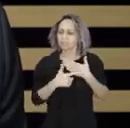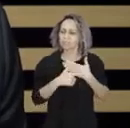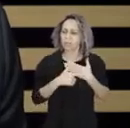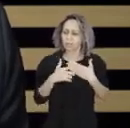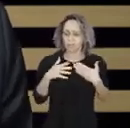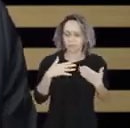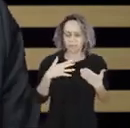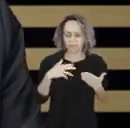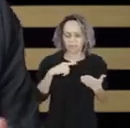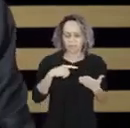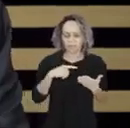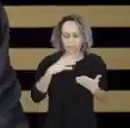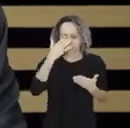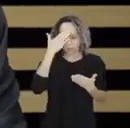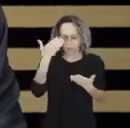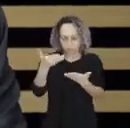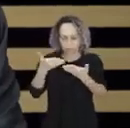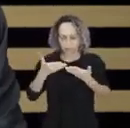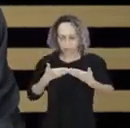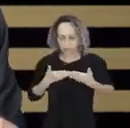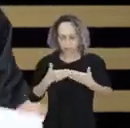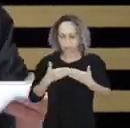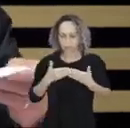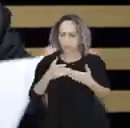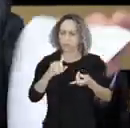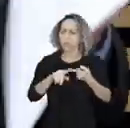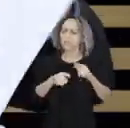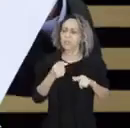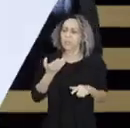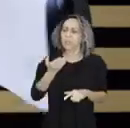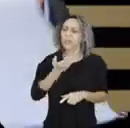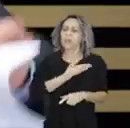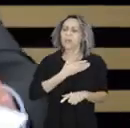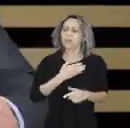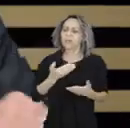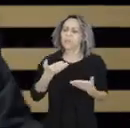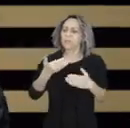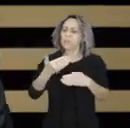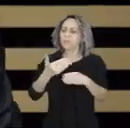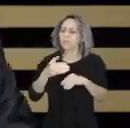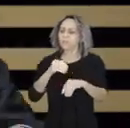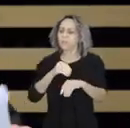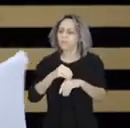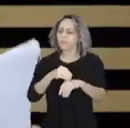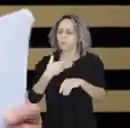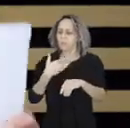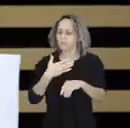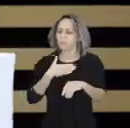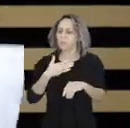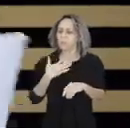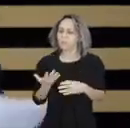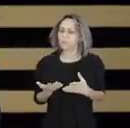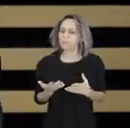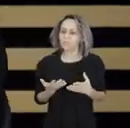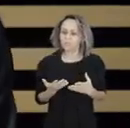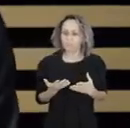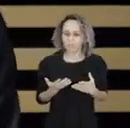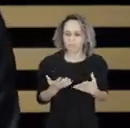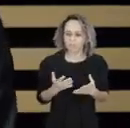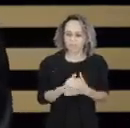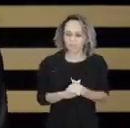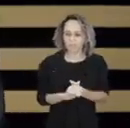de um amigo meu, e eu queria mostrar para vocês, para terminar aqui, a participação da China na